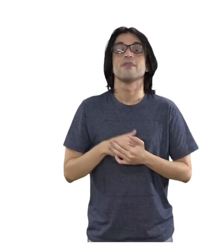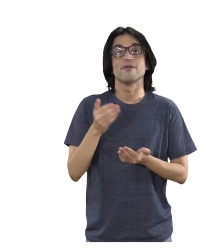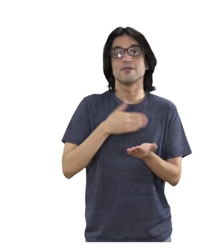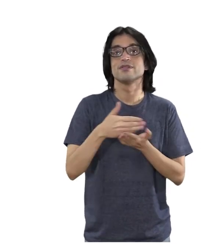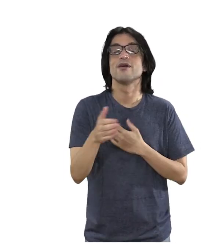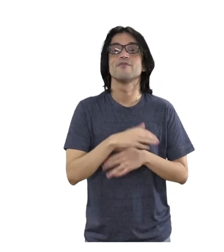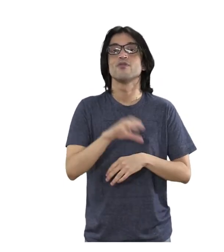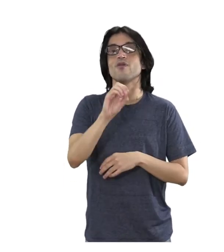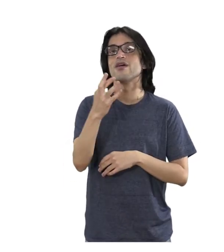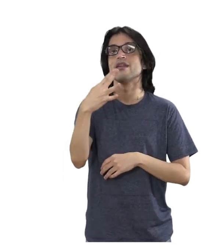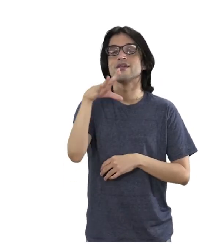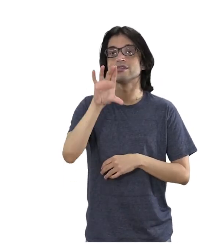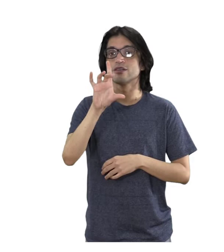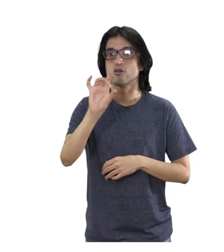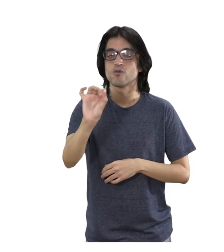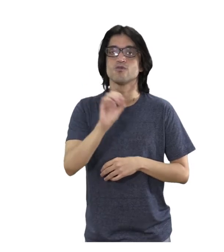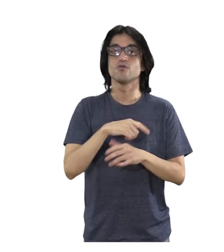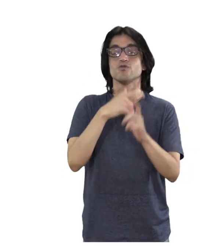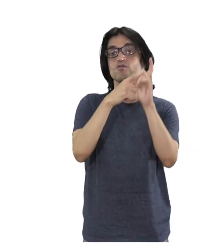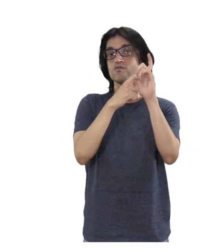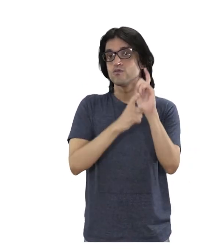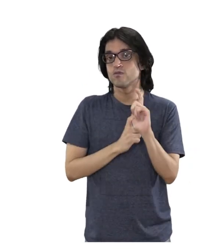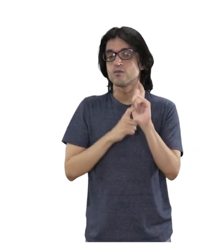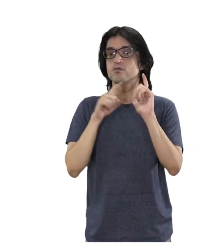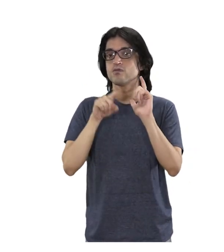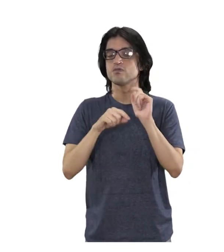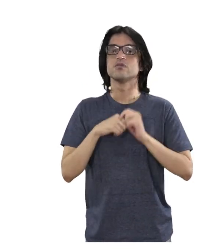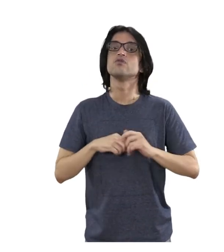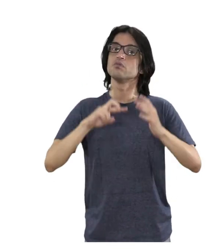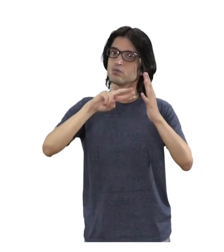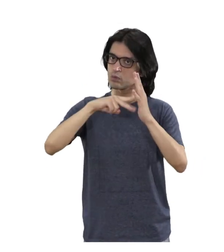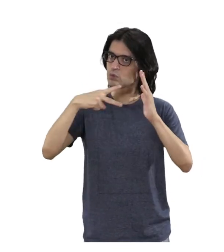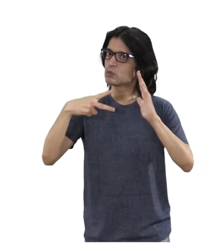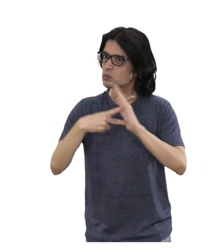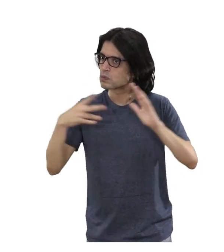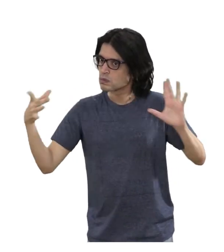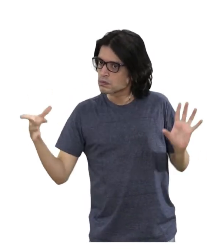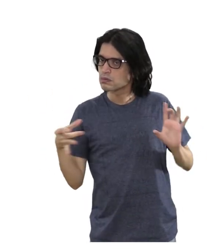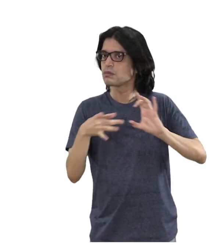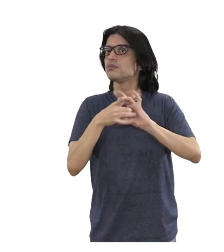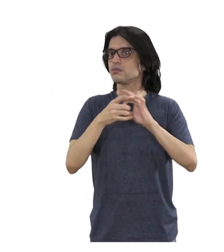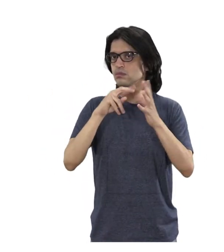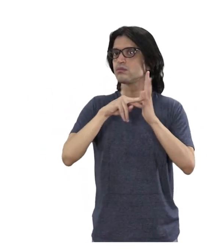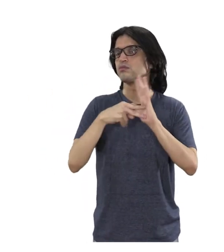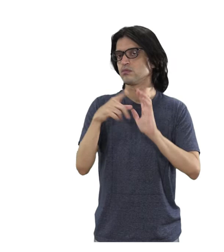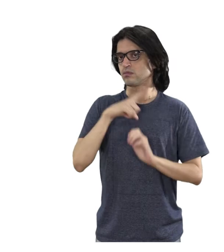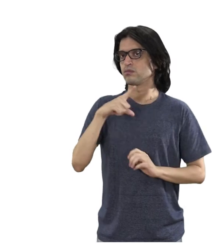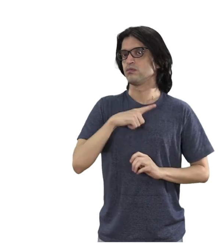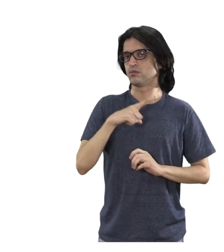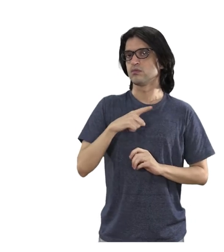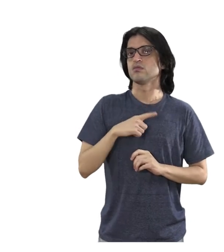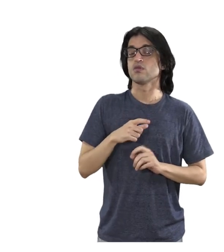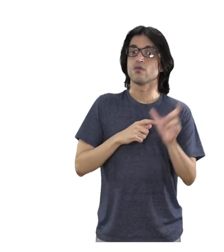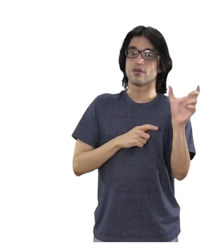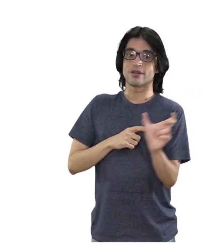subordinadas. São aquelas que exercem função sintática na oração principal, ou seja, a oração subordinada